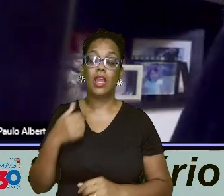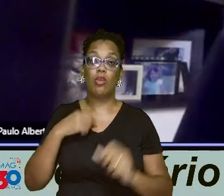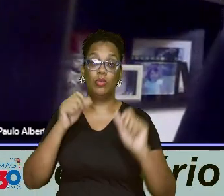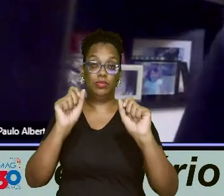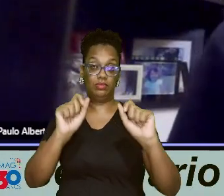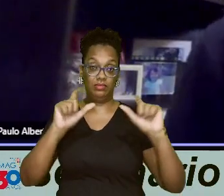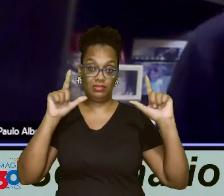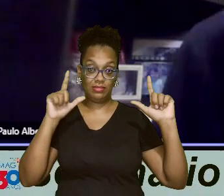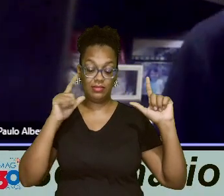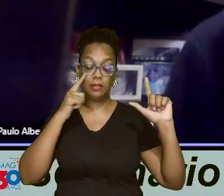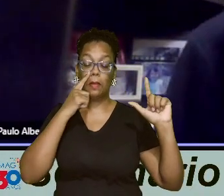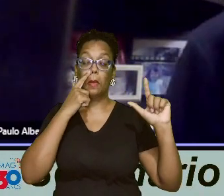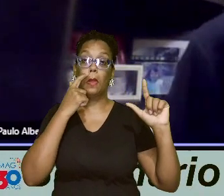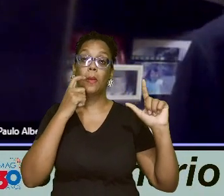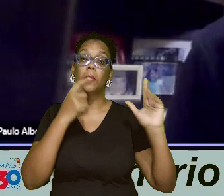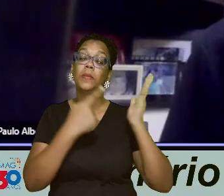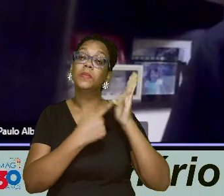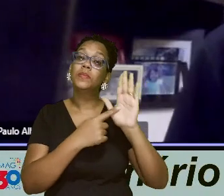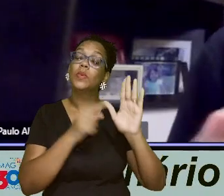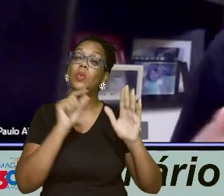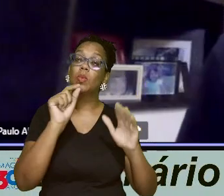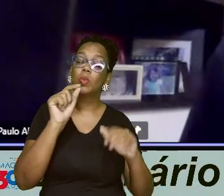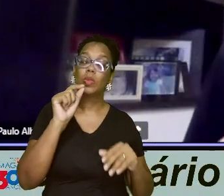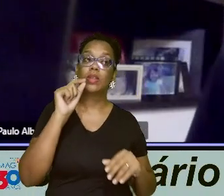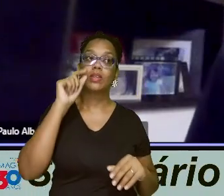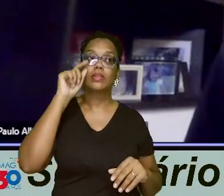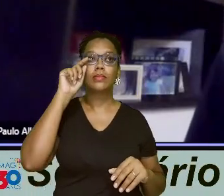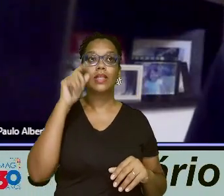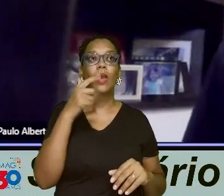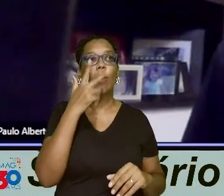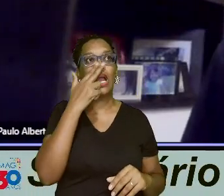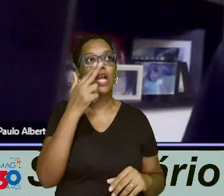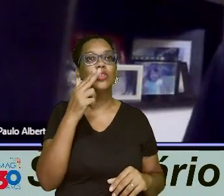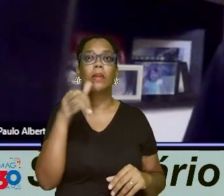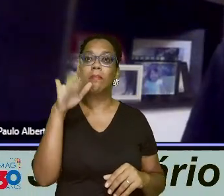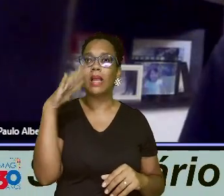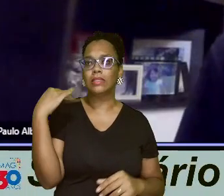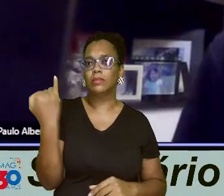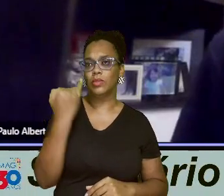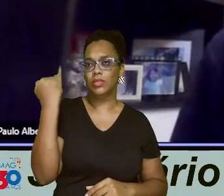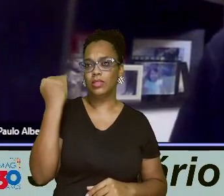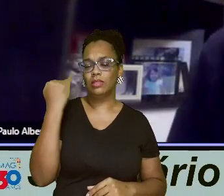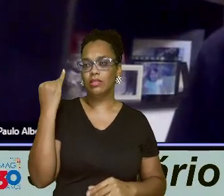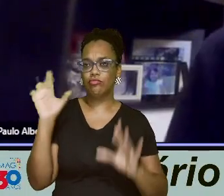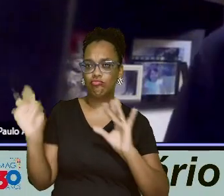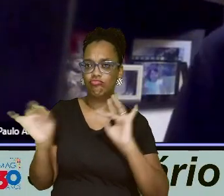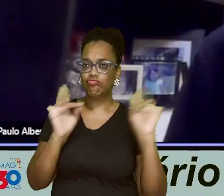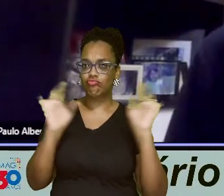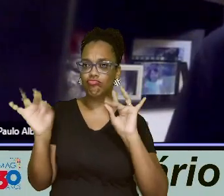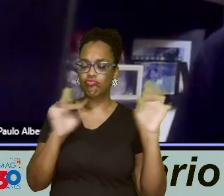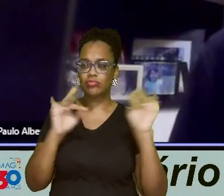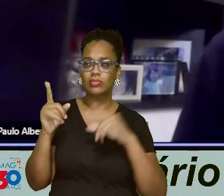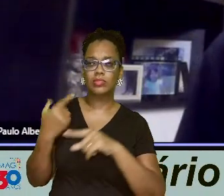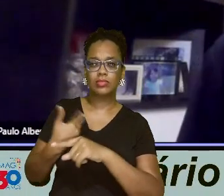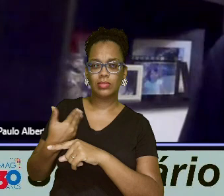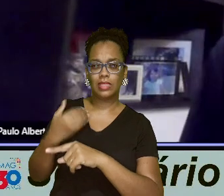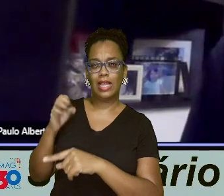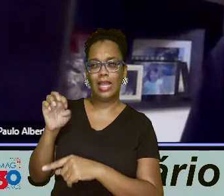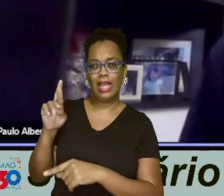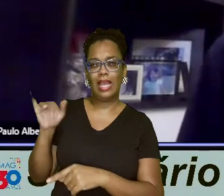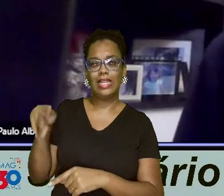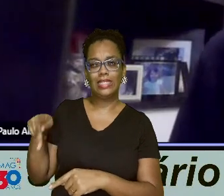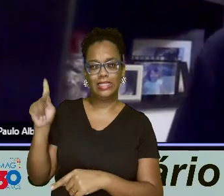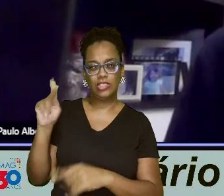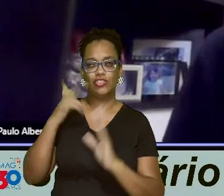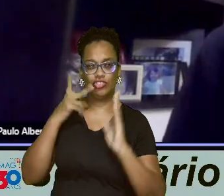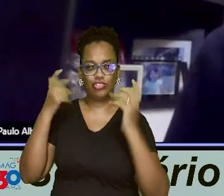aqueles que eu acho que são os mais relevantes e que foram mencionados pelo colega Eric. Um deles, por